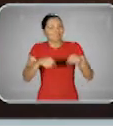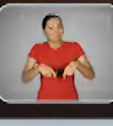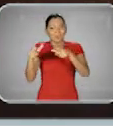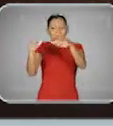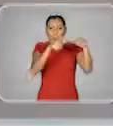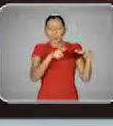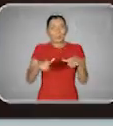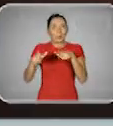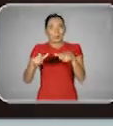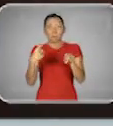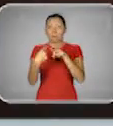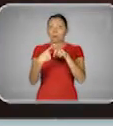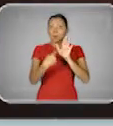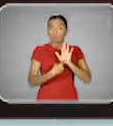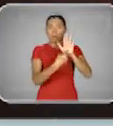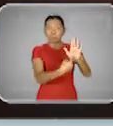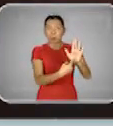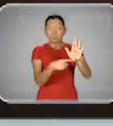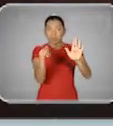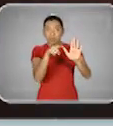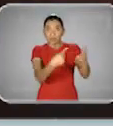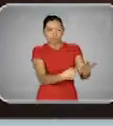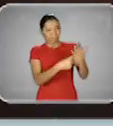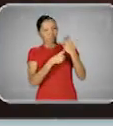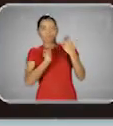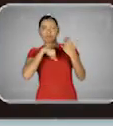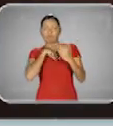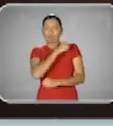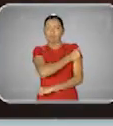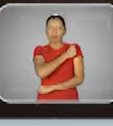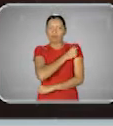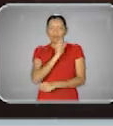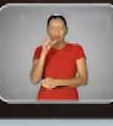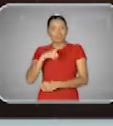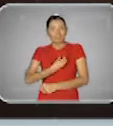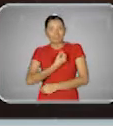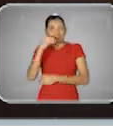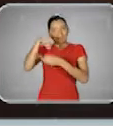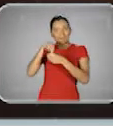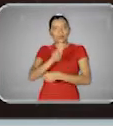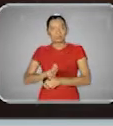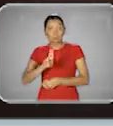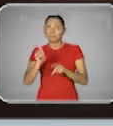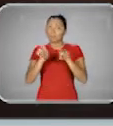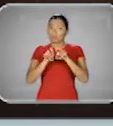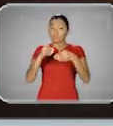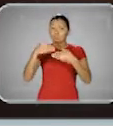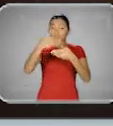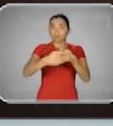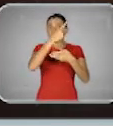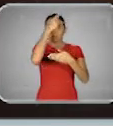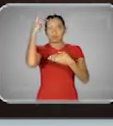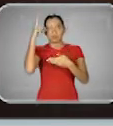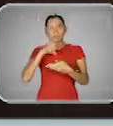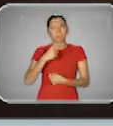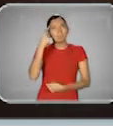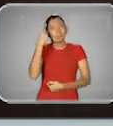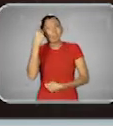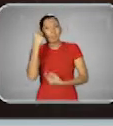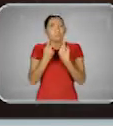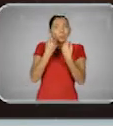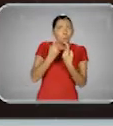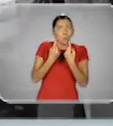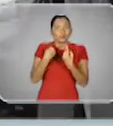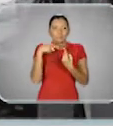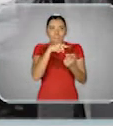locais possíveis. Vocês mostram tanto para nós, graduandos, que estamos na universidade, quanto para o público externo. Ele tem aquela ideia,